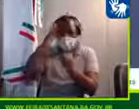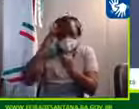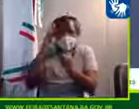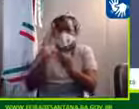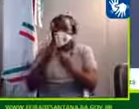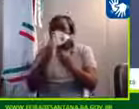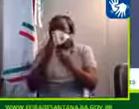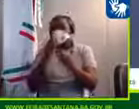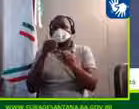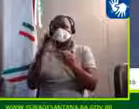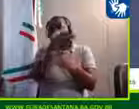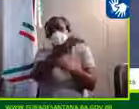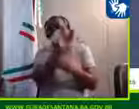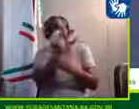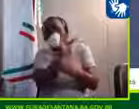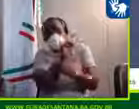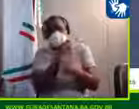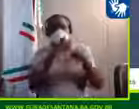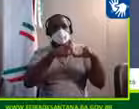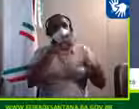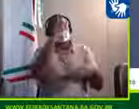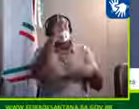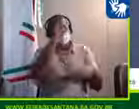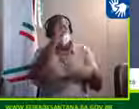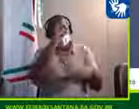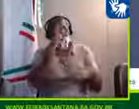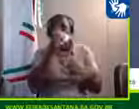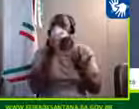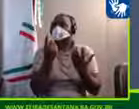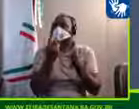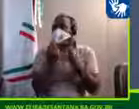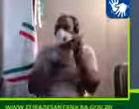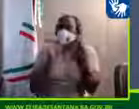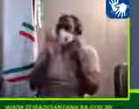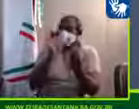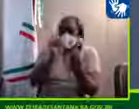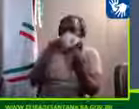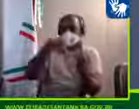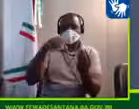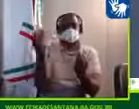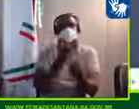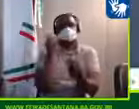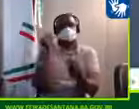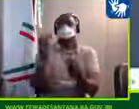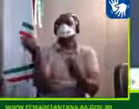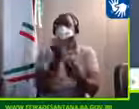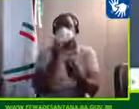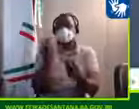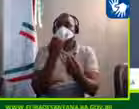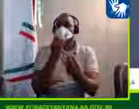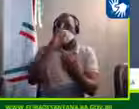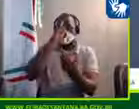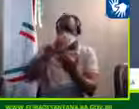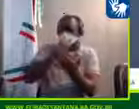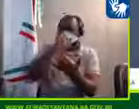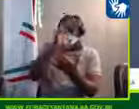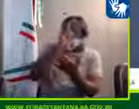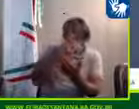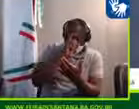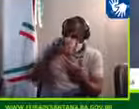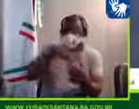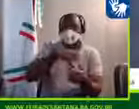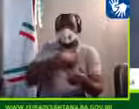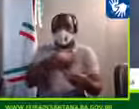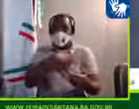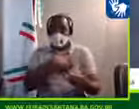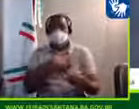que se dirigem à feira para atendimento médico, e Feira de Santana é uma importante referência de atendimento médico na Bahia, e